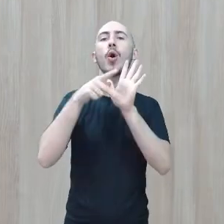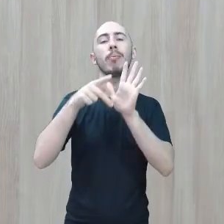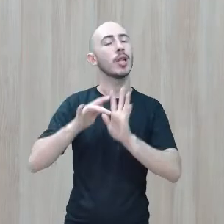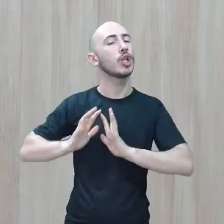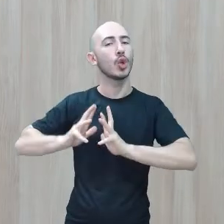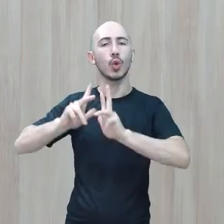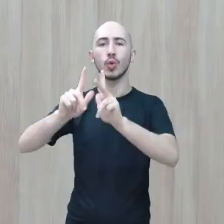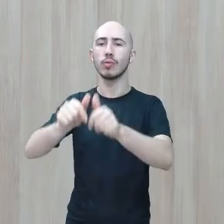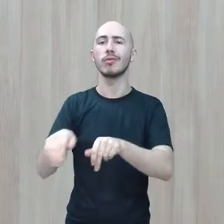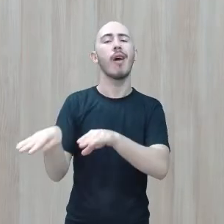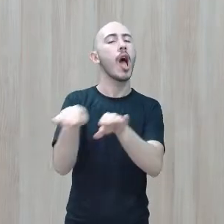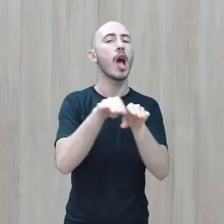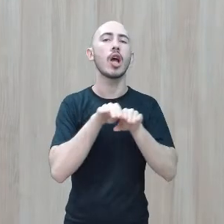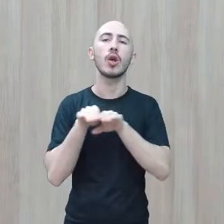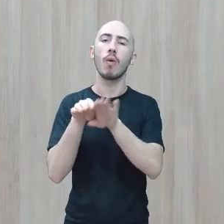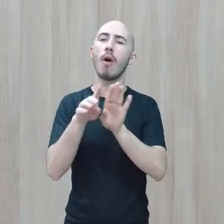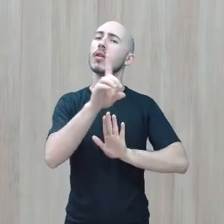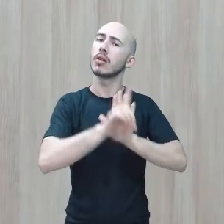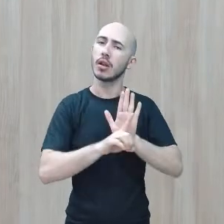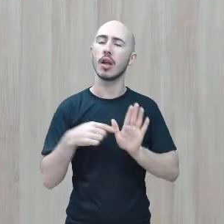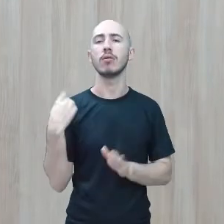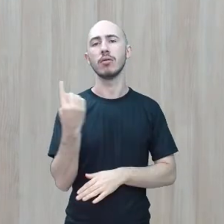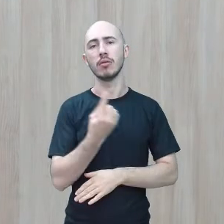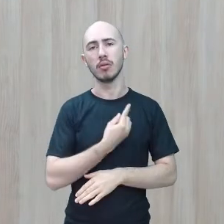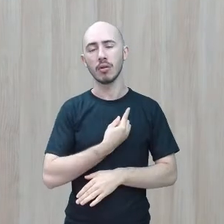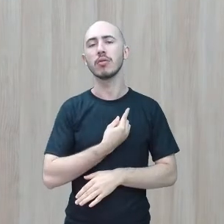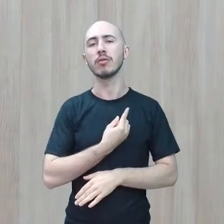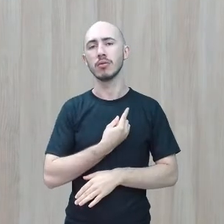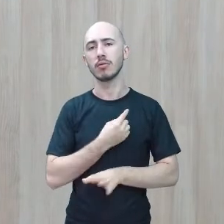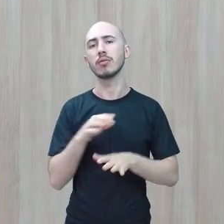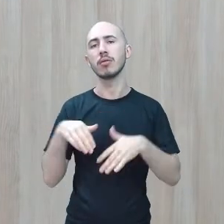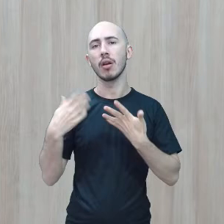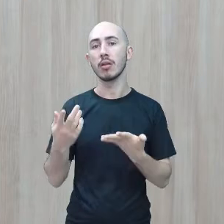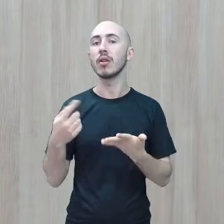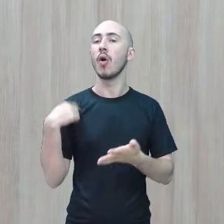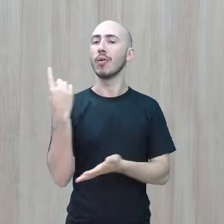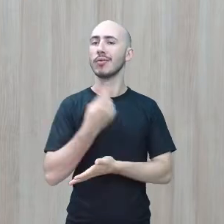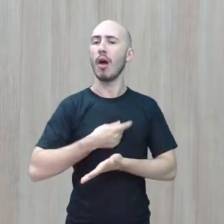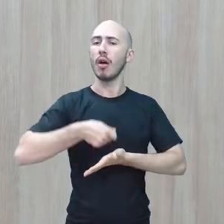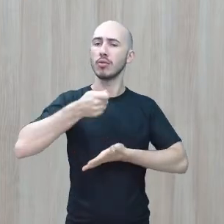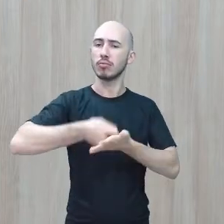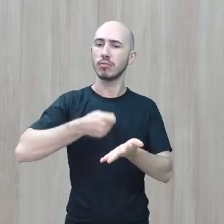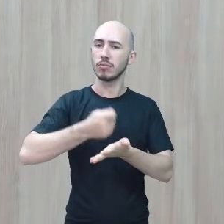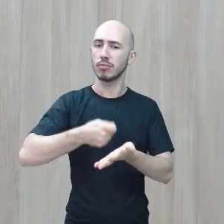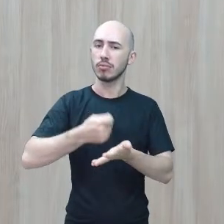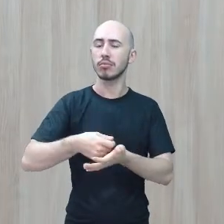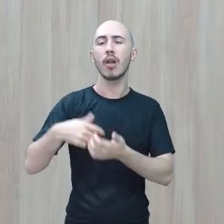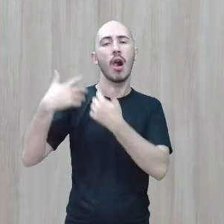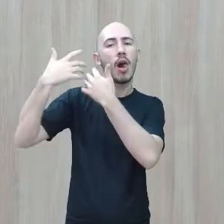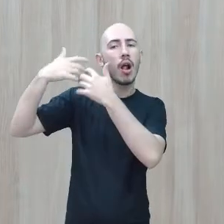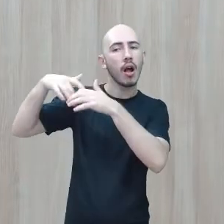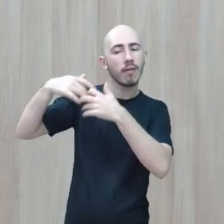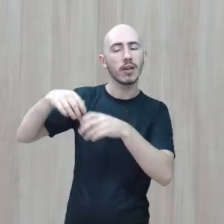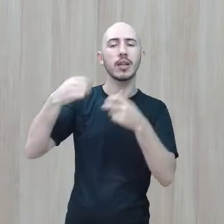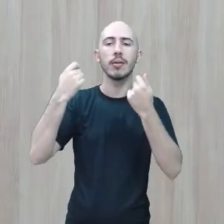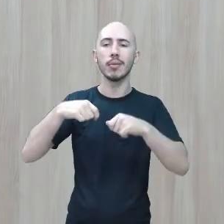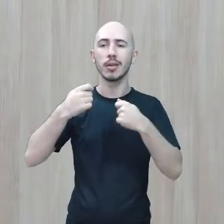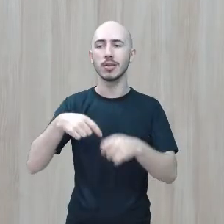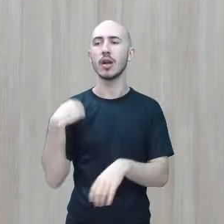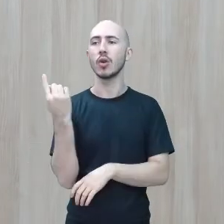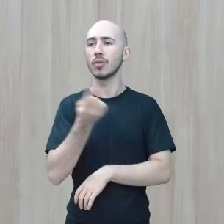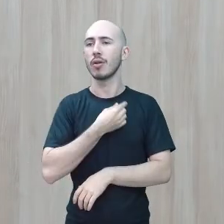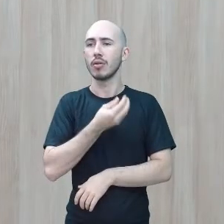bem comum, né, um direito nosso, e é necessário realmente que a gente possa pensar de uma forma para que